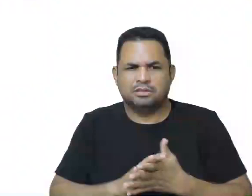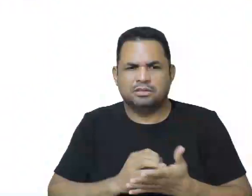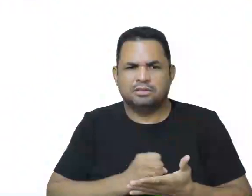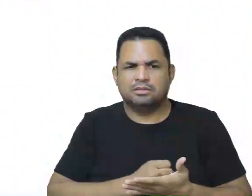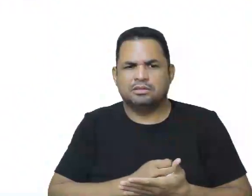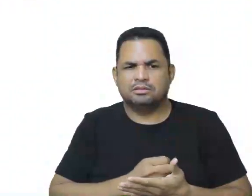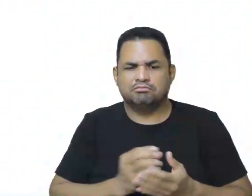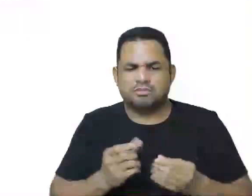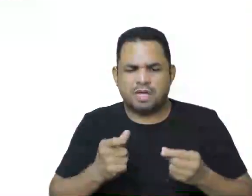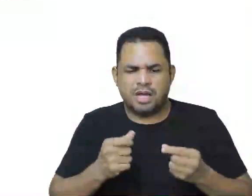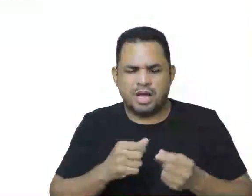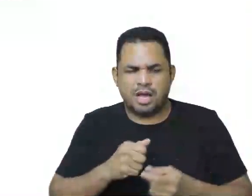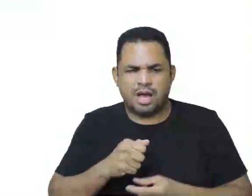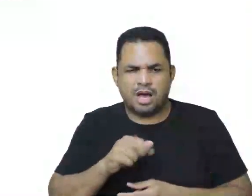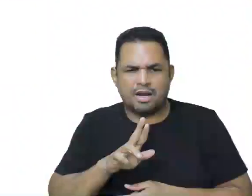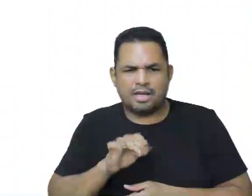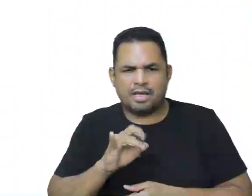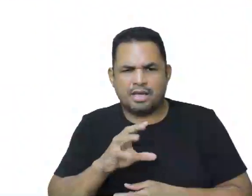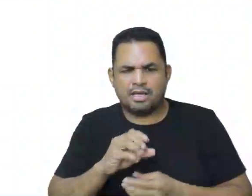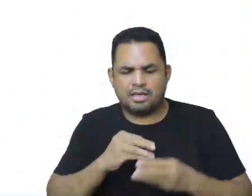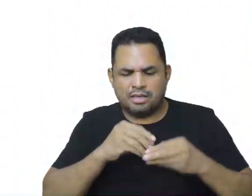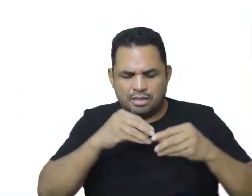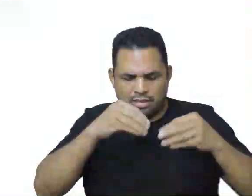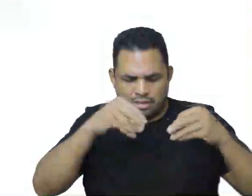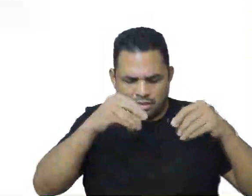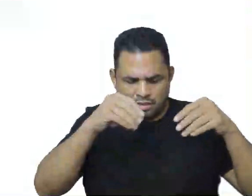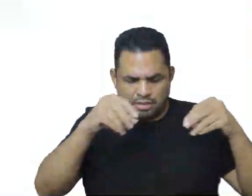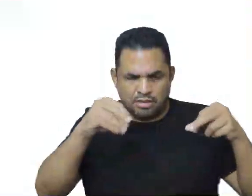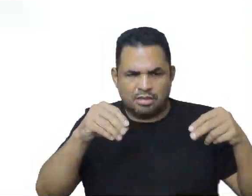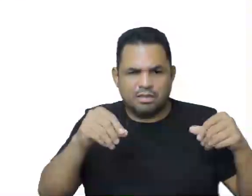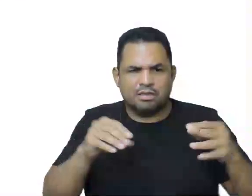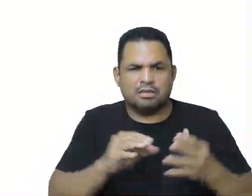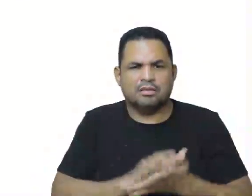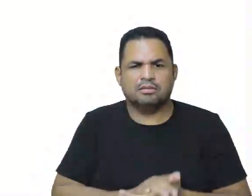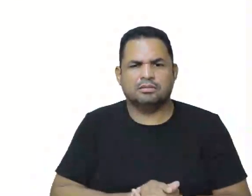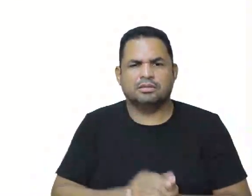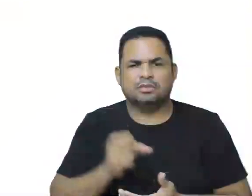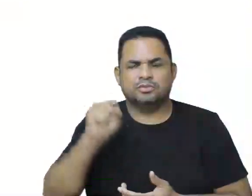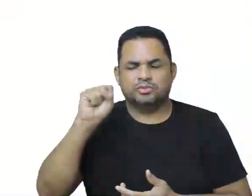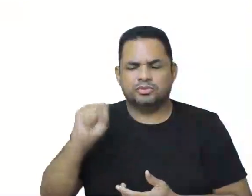de areias dentro dessas regiões lá no sul do Brasil.